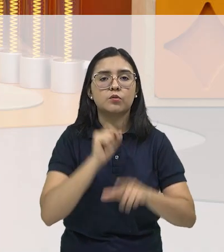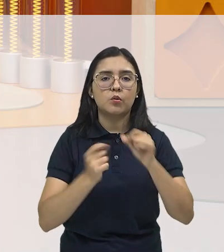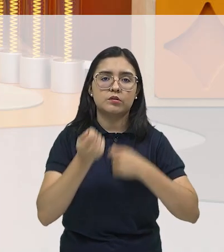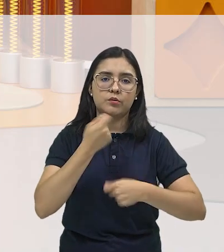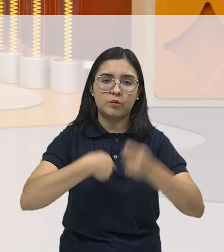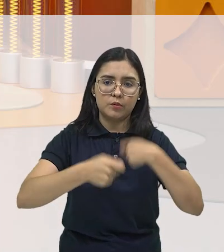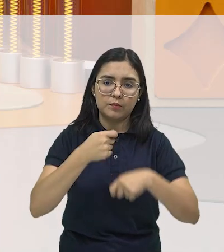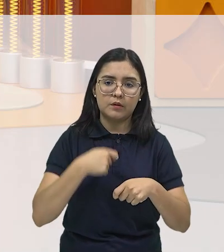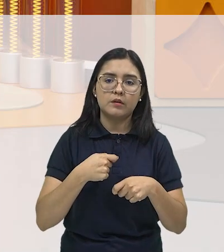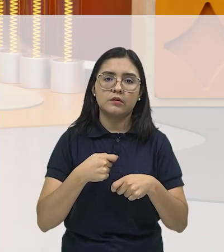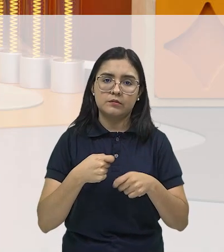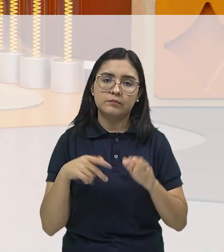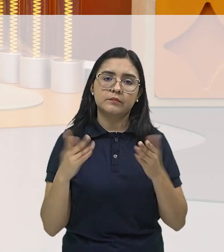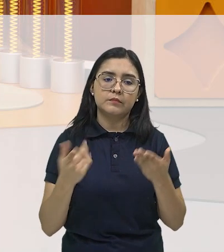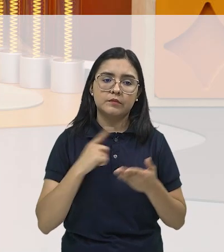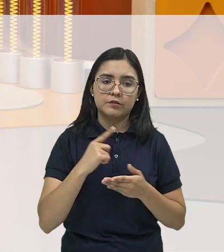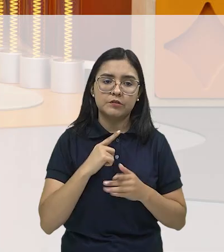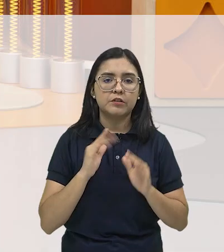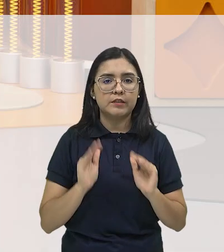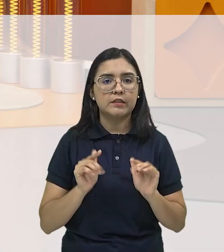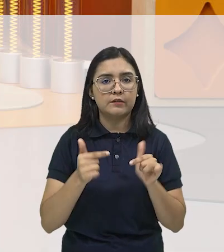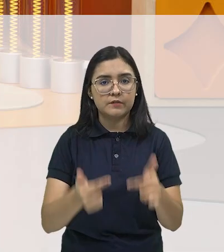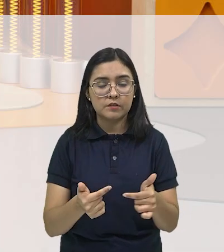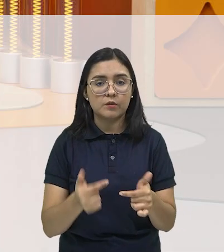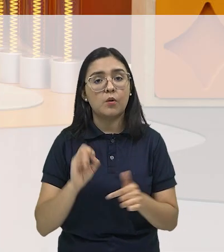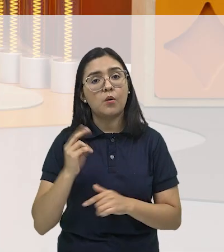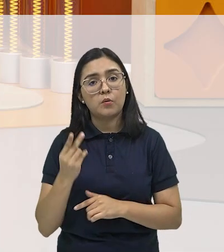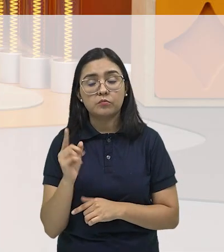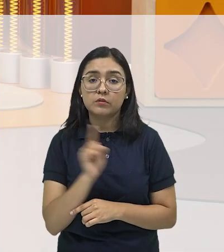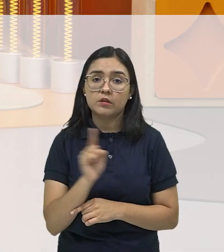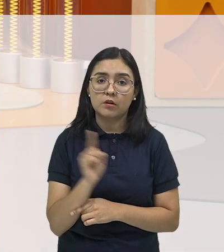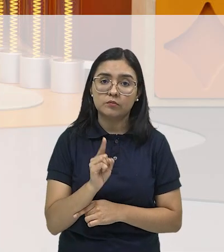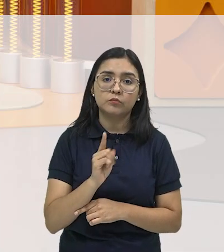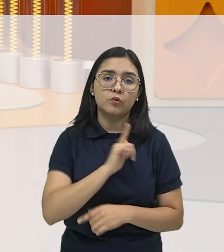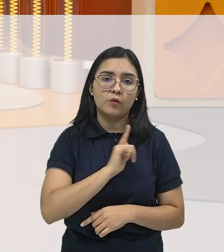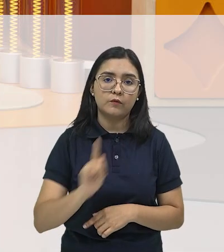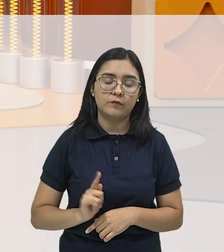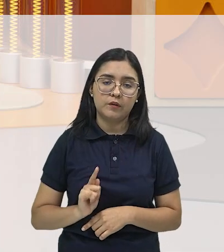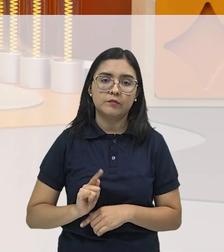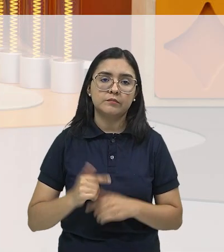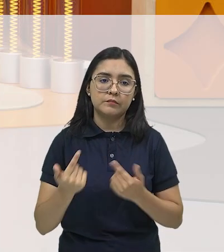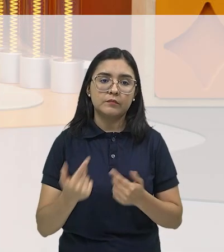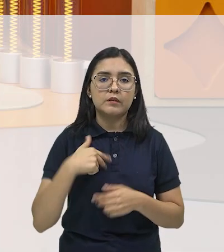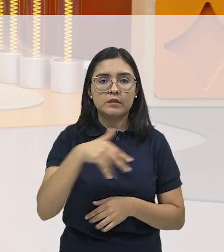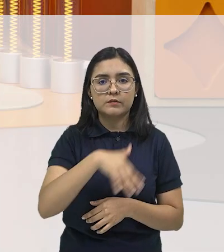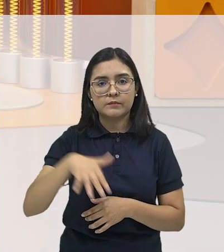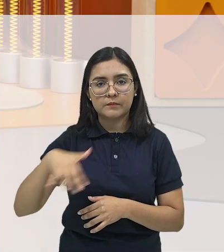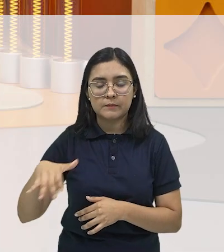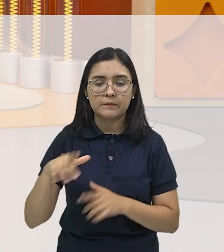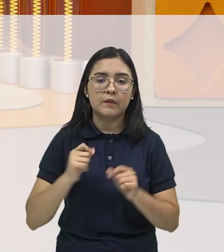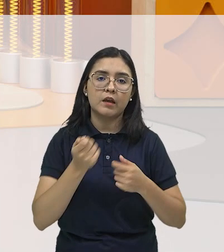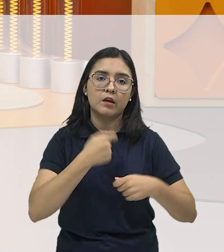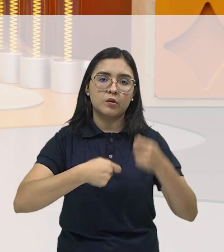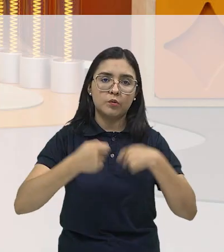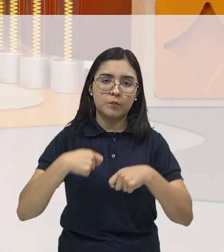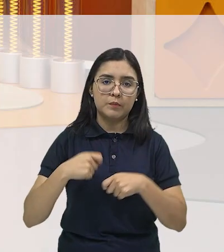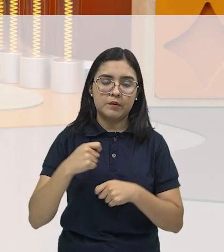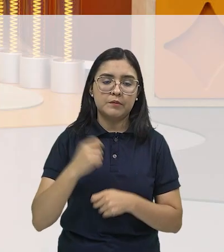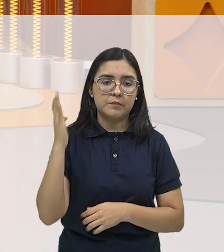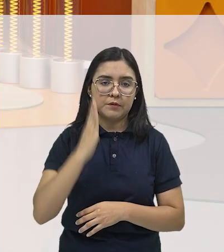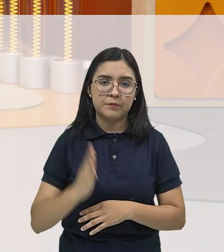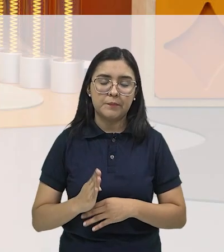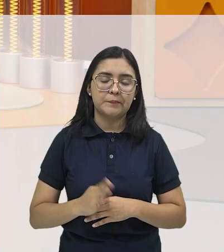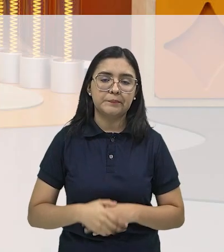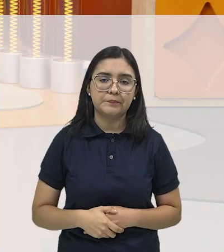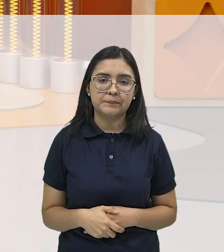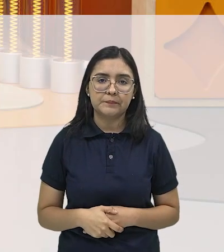escolhas econômicas de intervenção ou não do Estado nas questões que tangem a economia nacional,